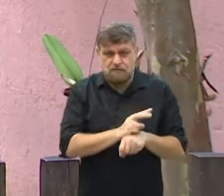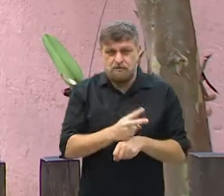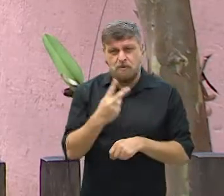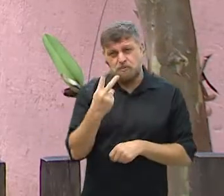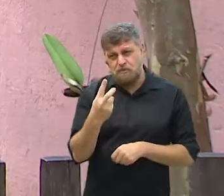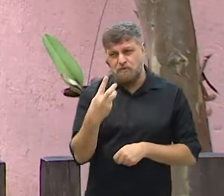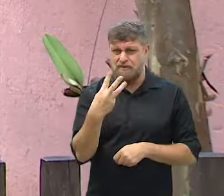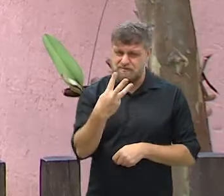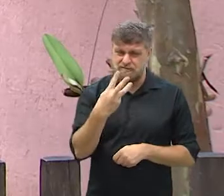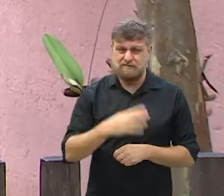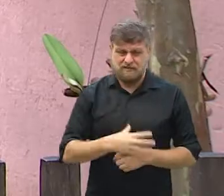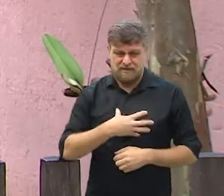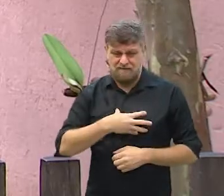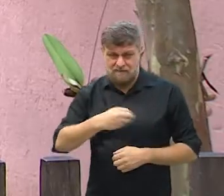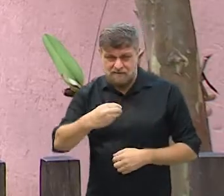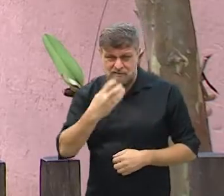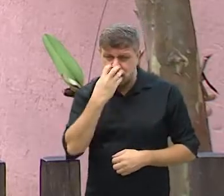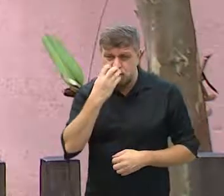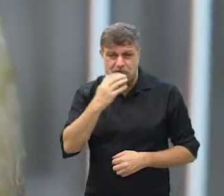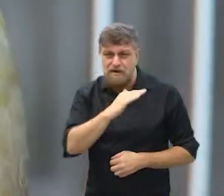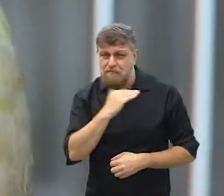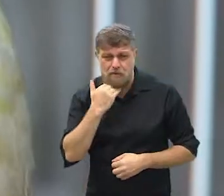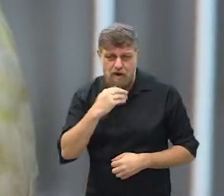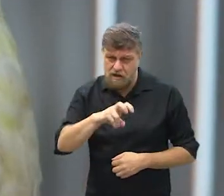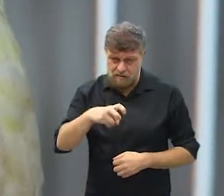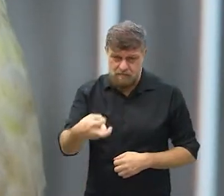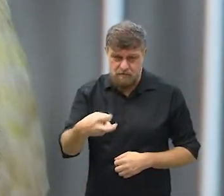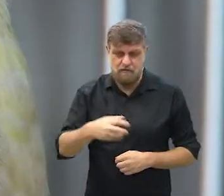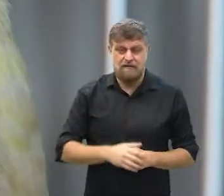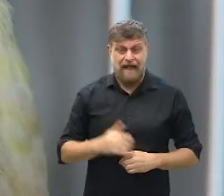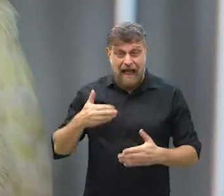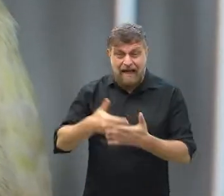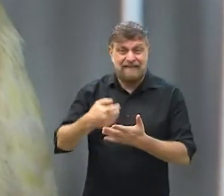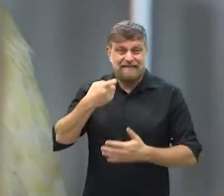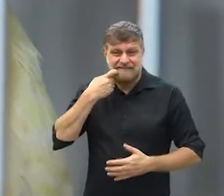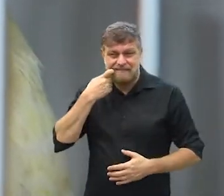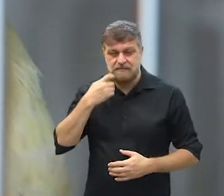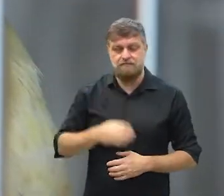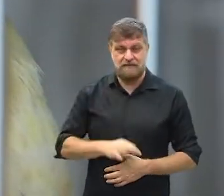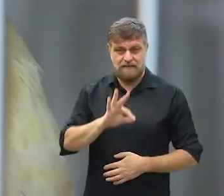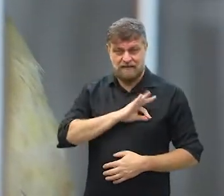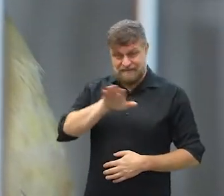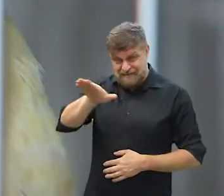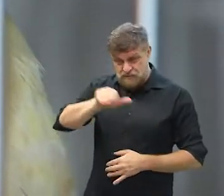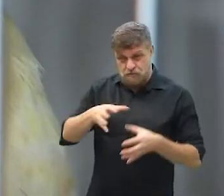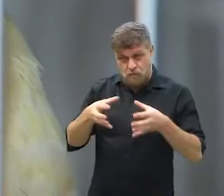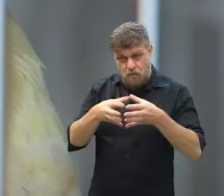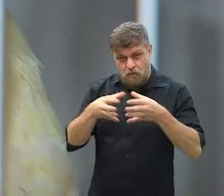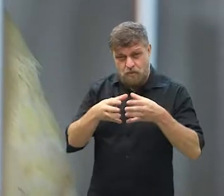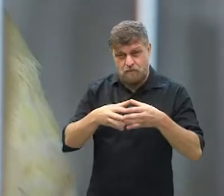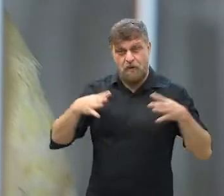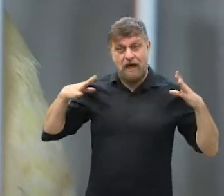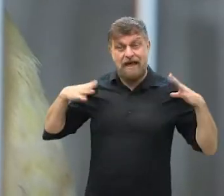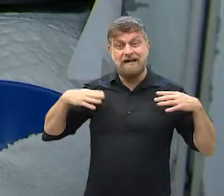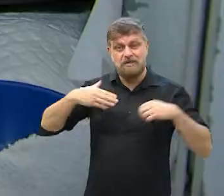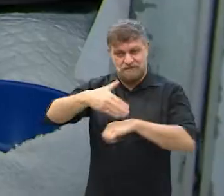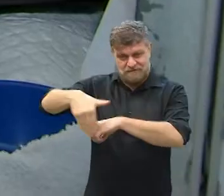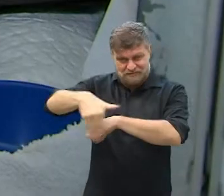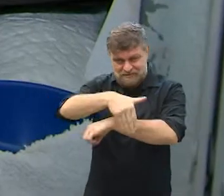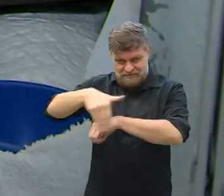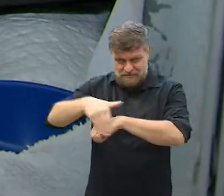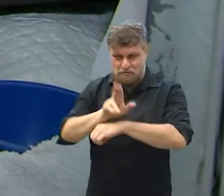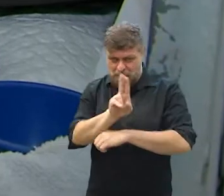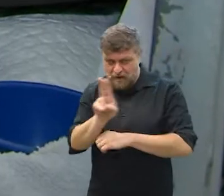prometi dois três deles não teriam sobrevivido até a sexta a delegacia acionou a ONG Anjos de rua que acolheu os